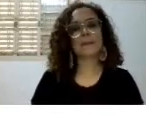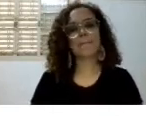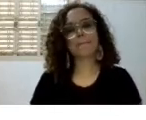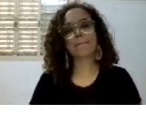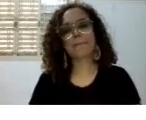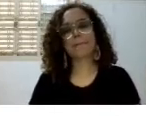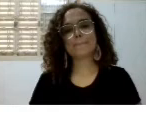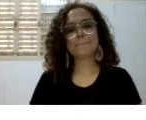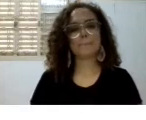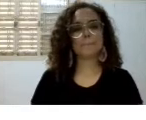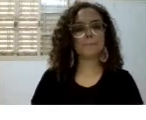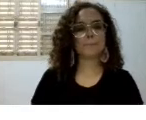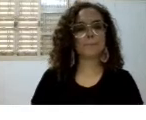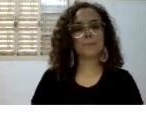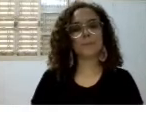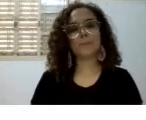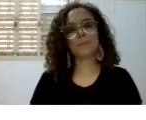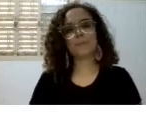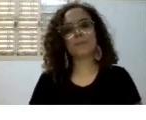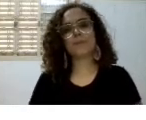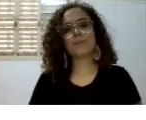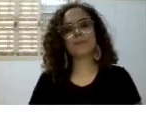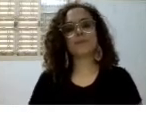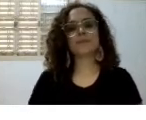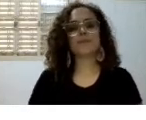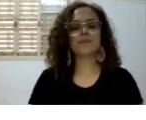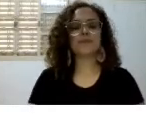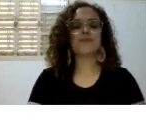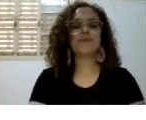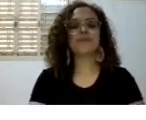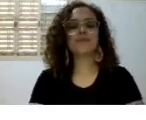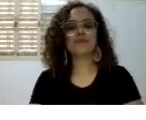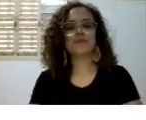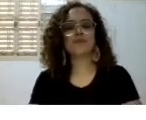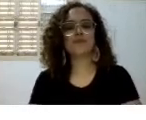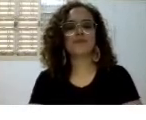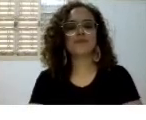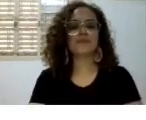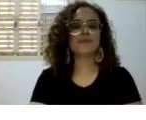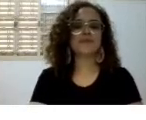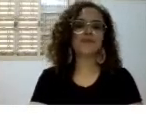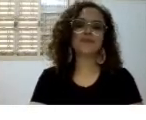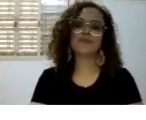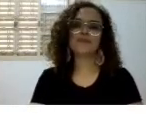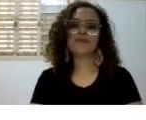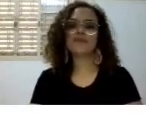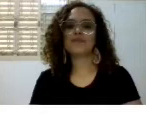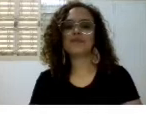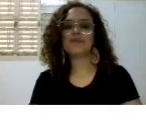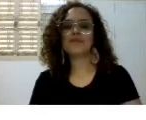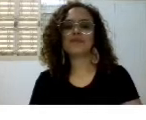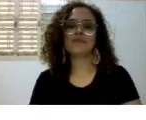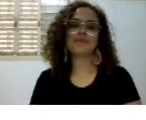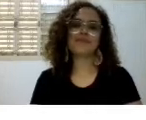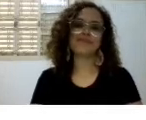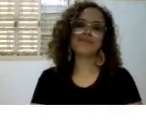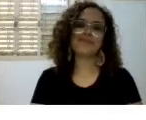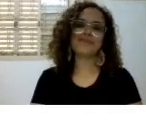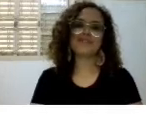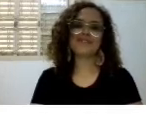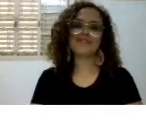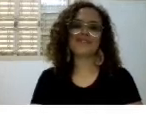sereia, aprendi a namorar, sereia, com um aperto de mão, oh